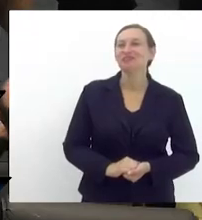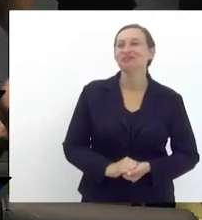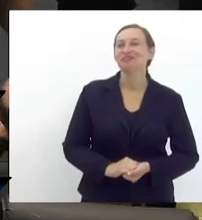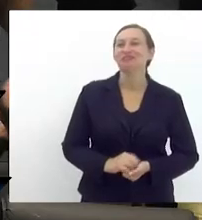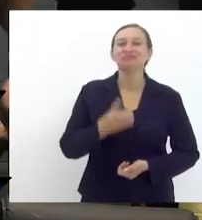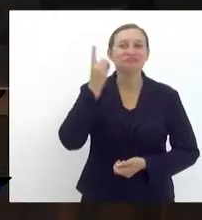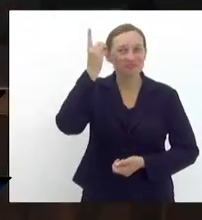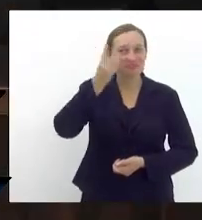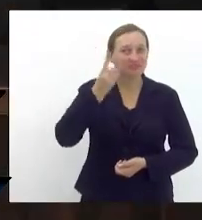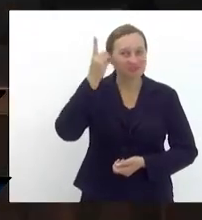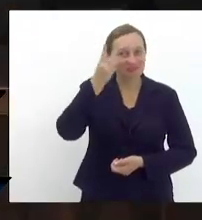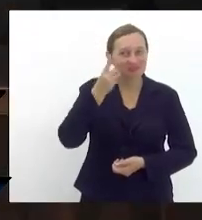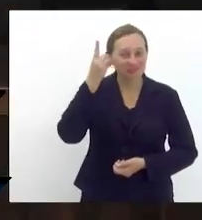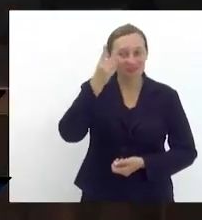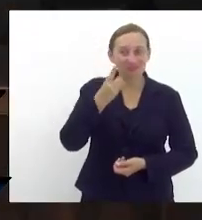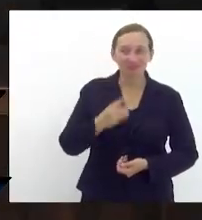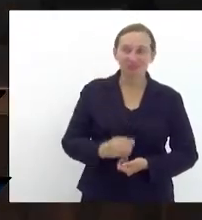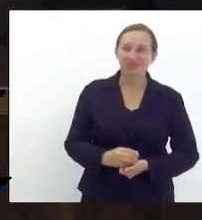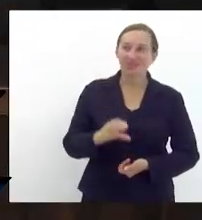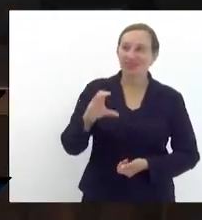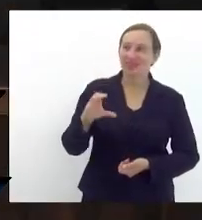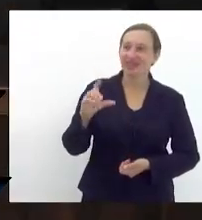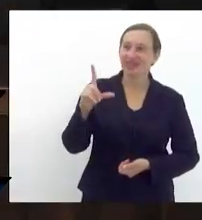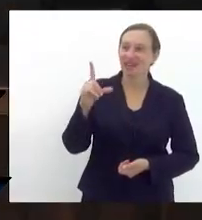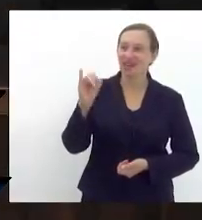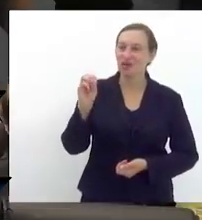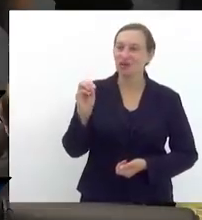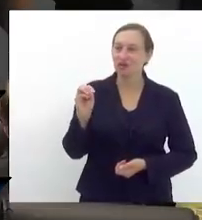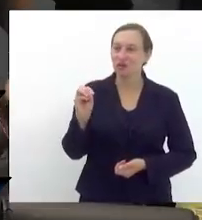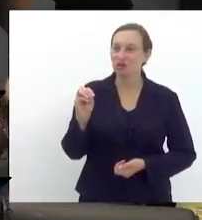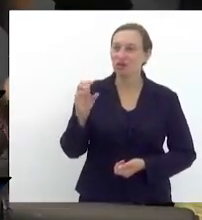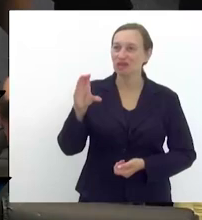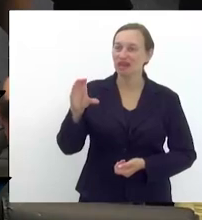Deputado Cláudio Caiado